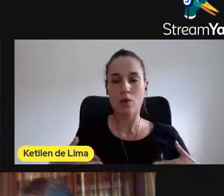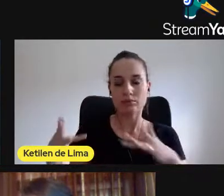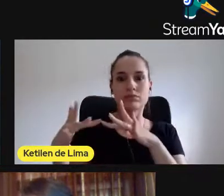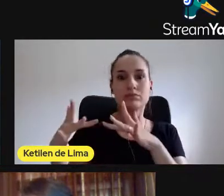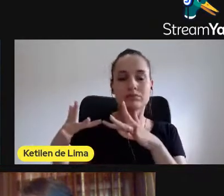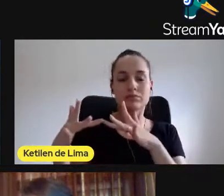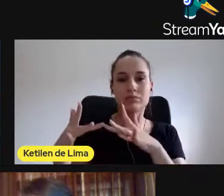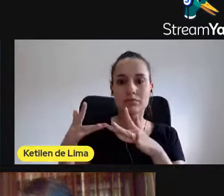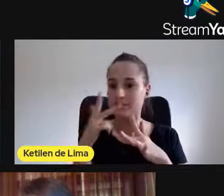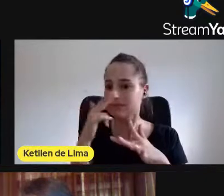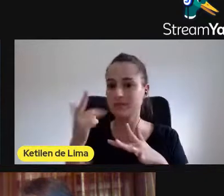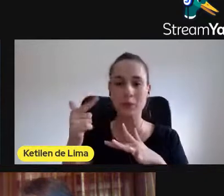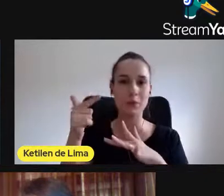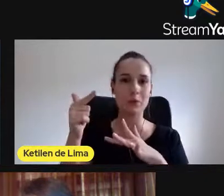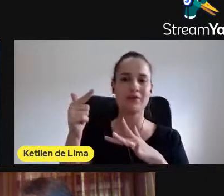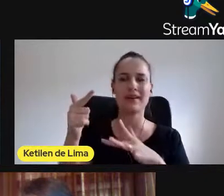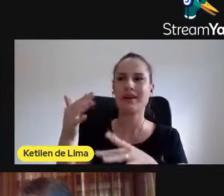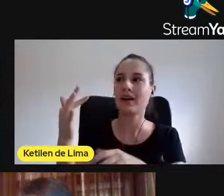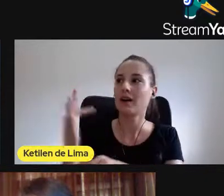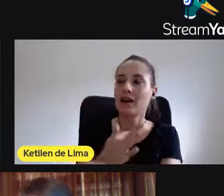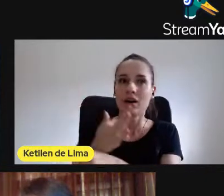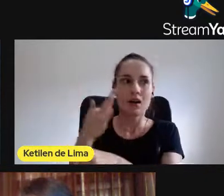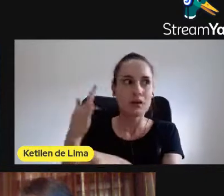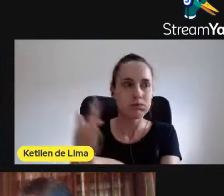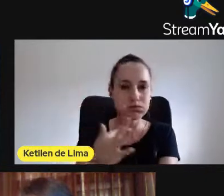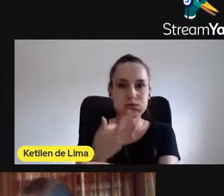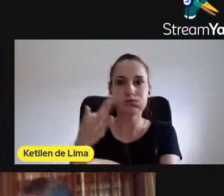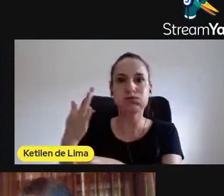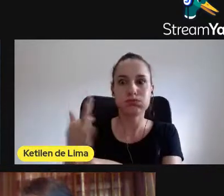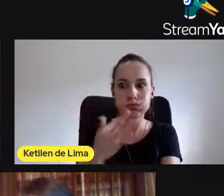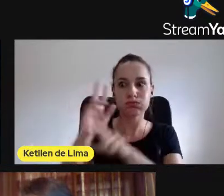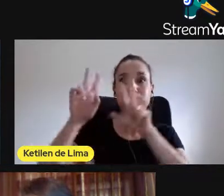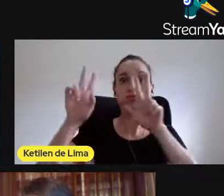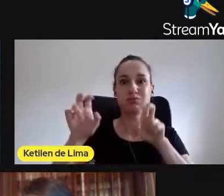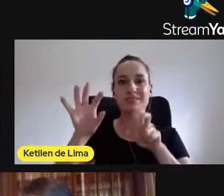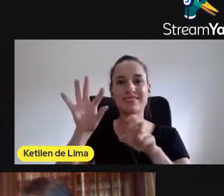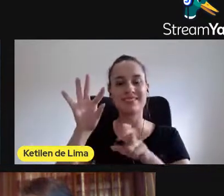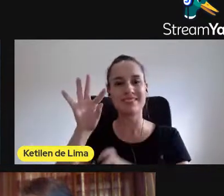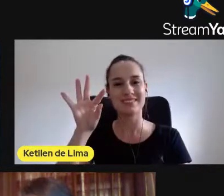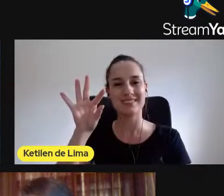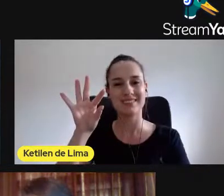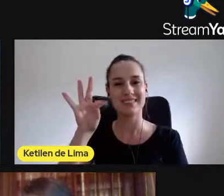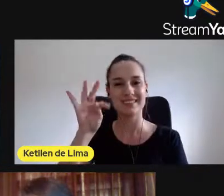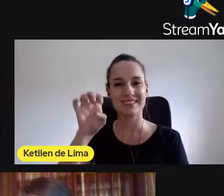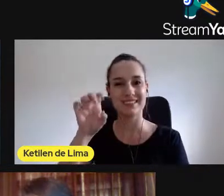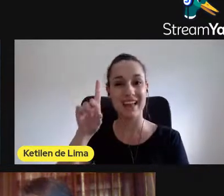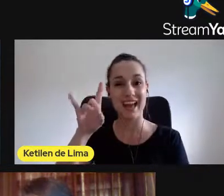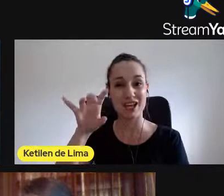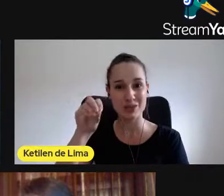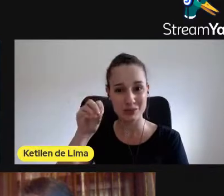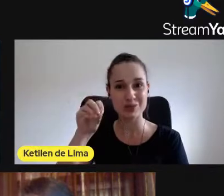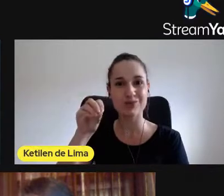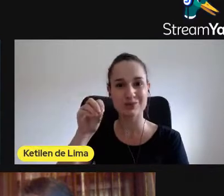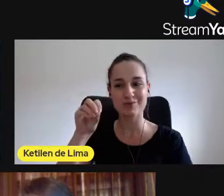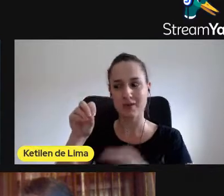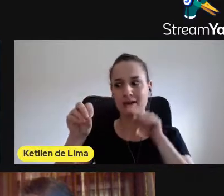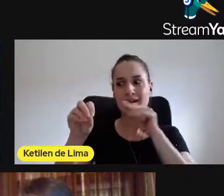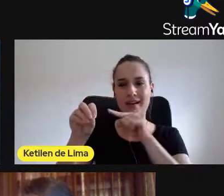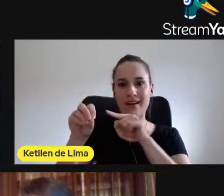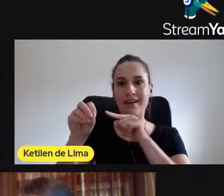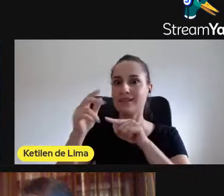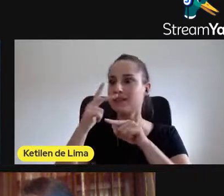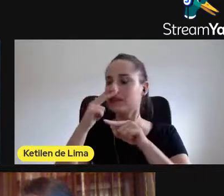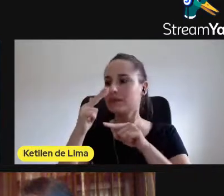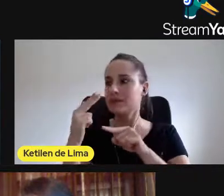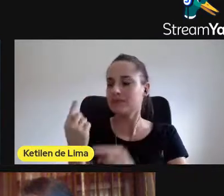né, dessa característica assim que a gente vê no personagem, né? Esse tédio, essa